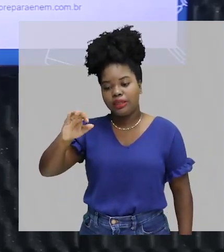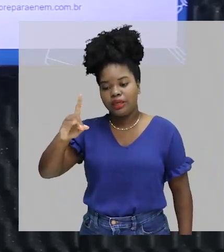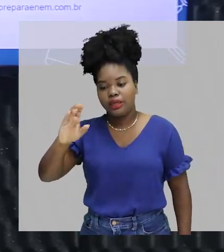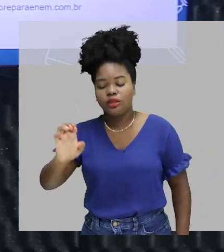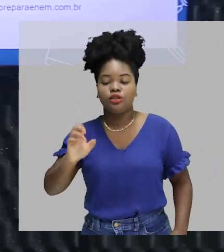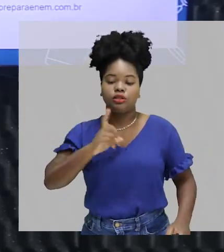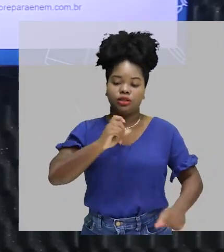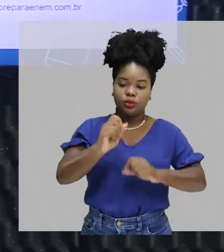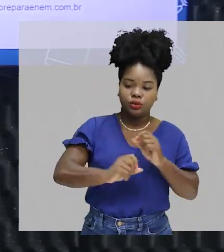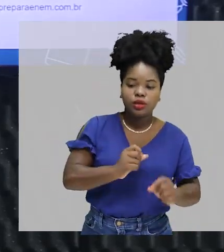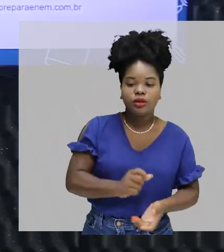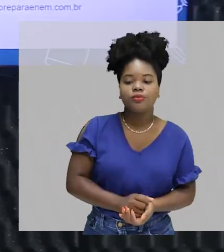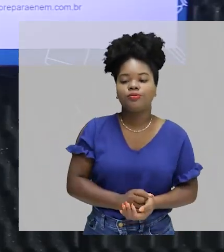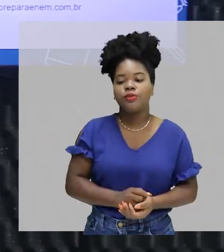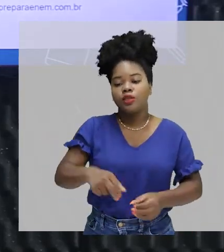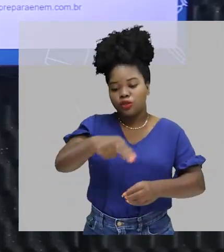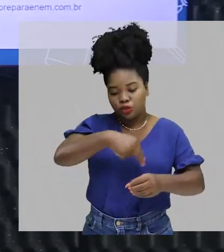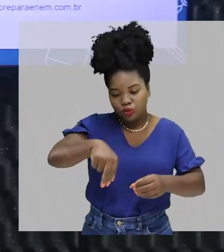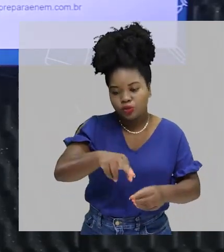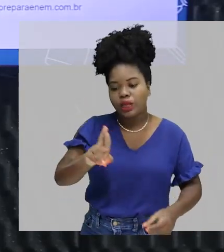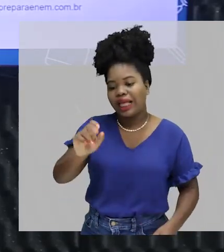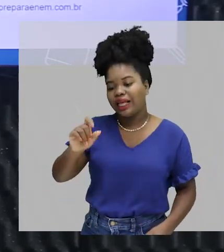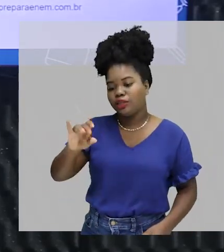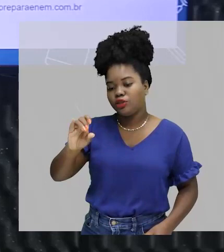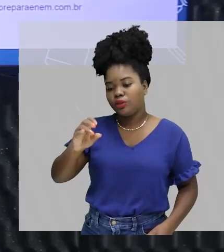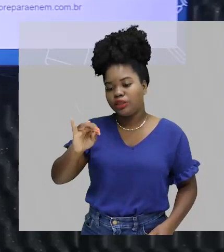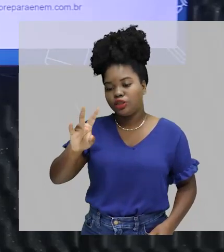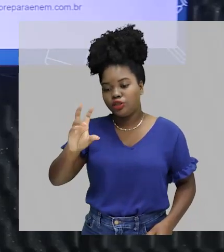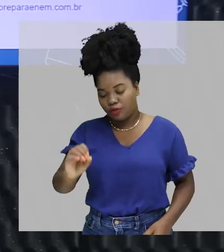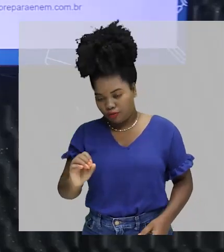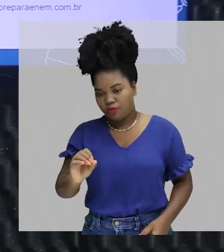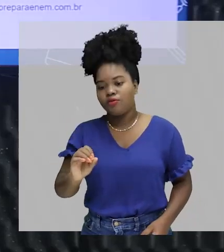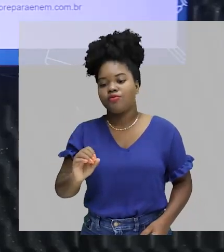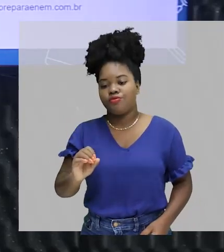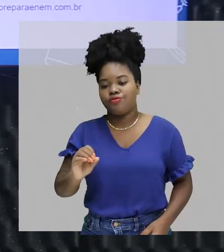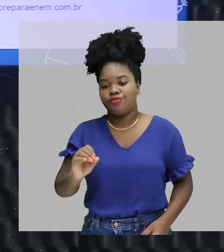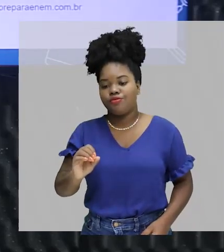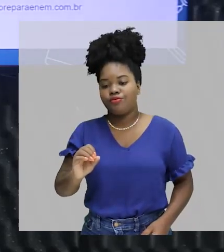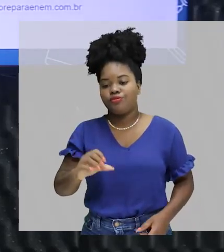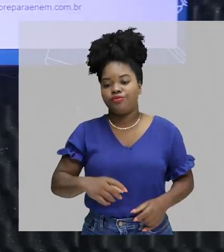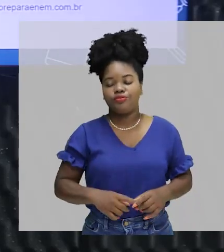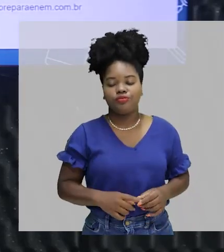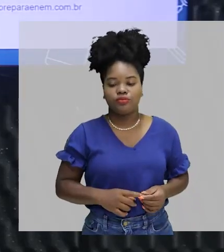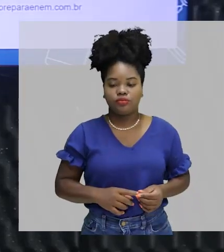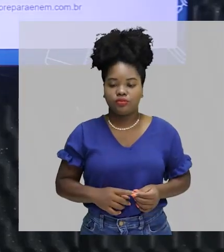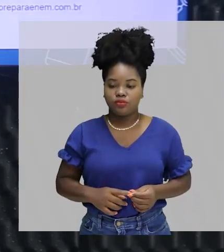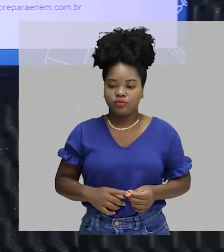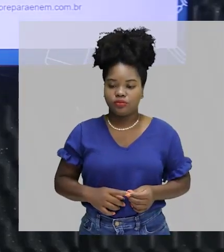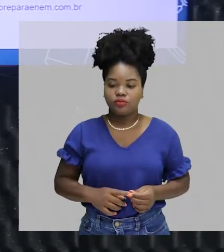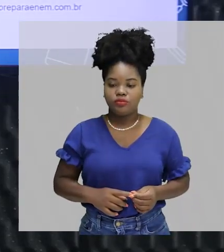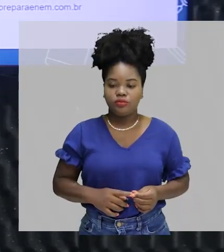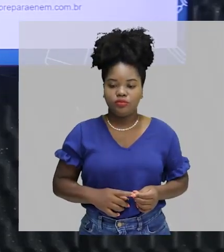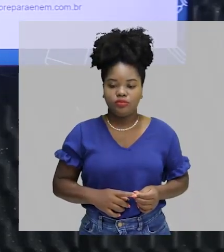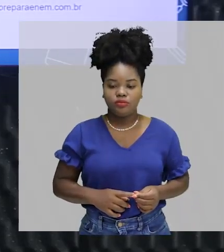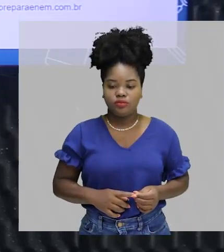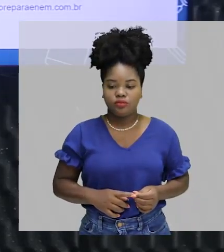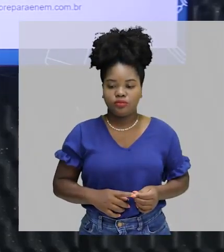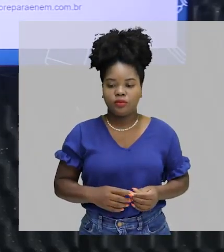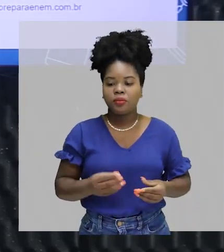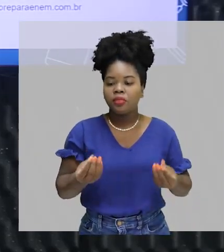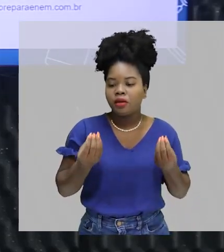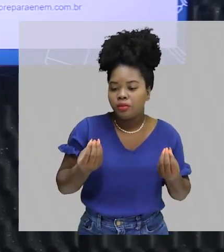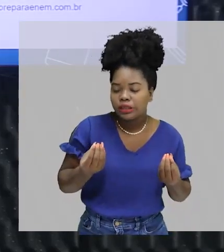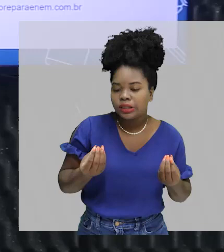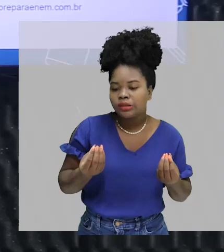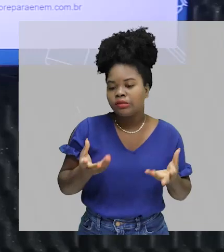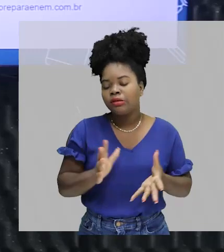vão ser os núcleos radioativos, ou então elementos radioativos, certo? Turminha, para que